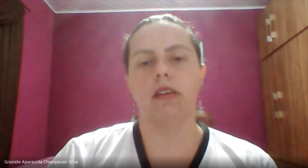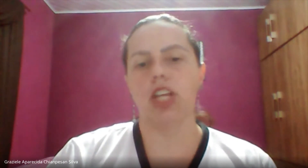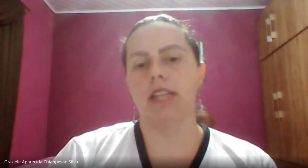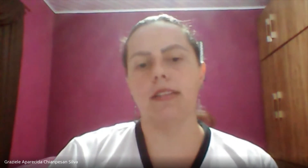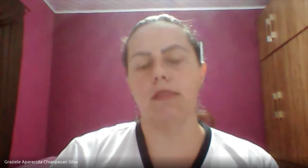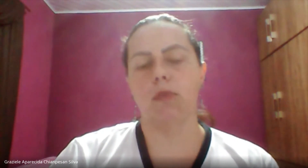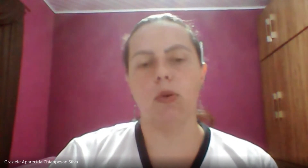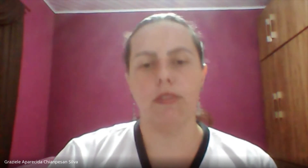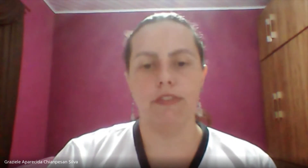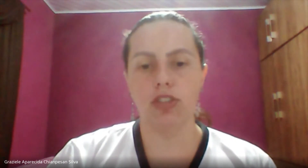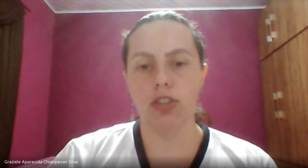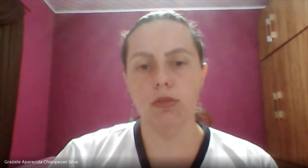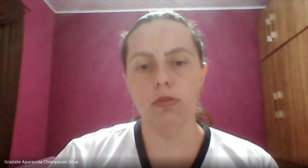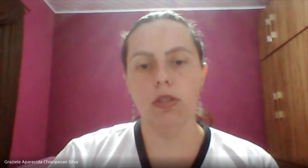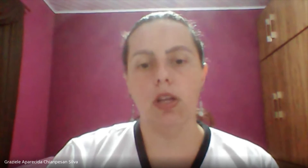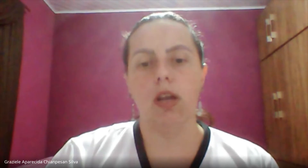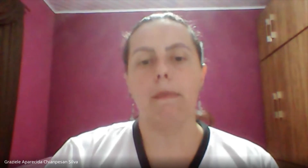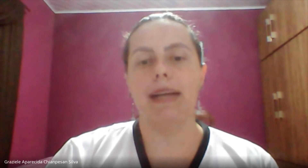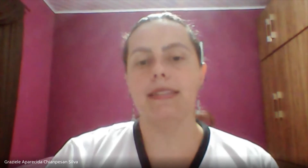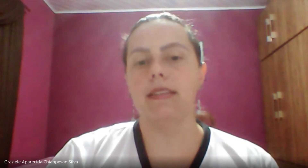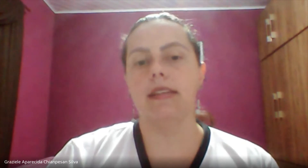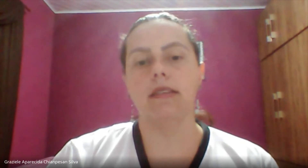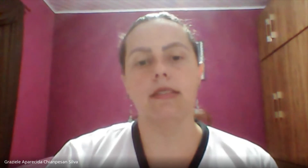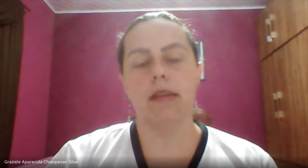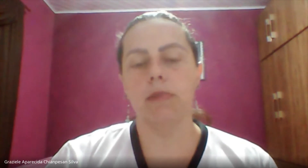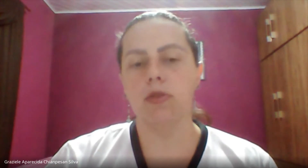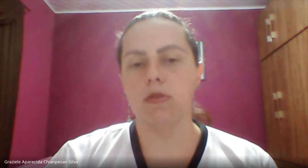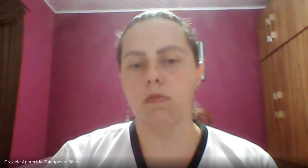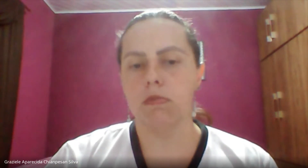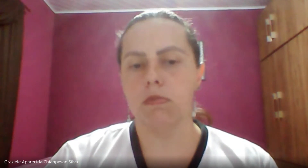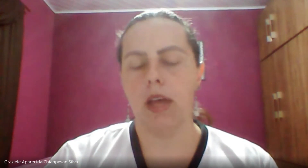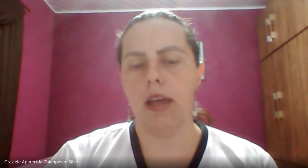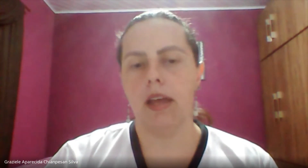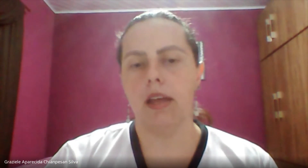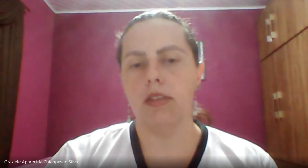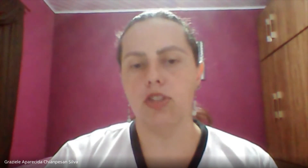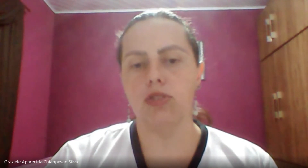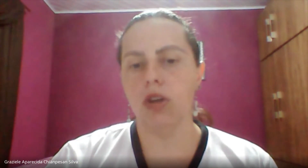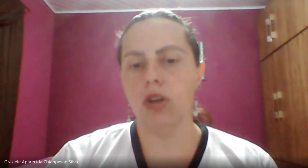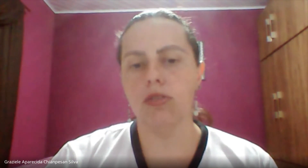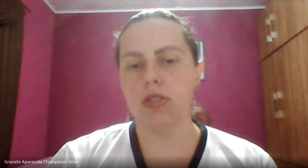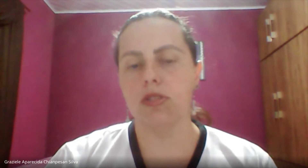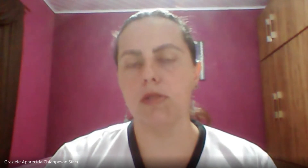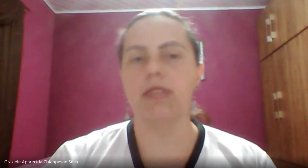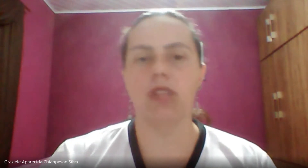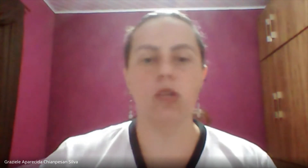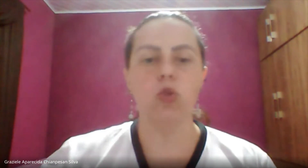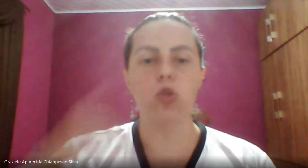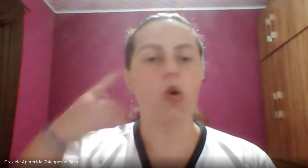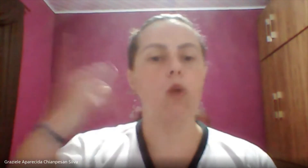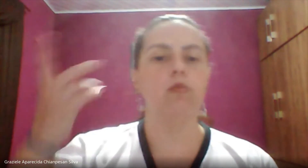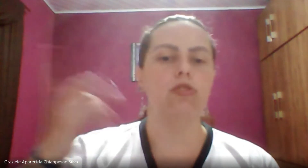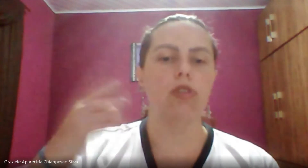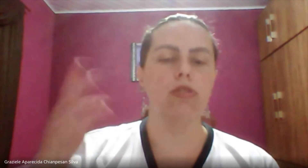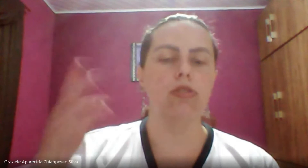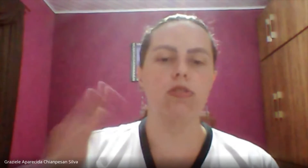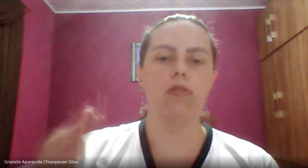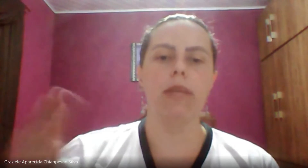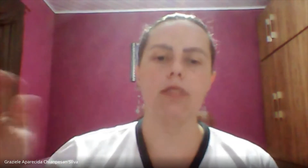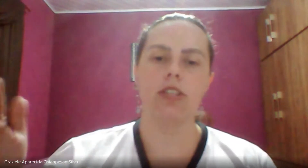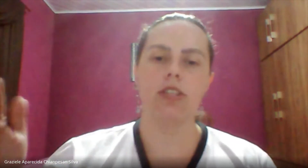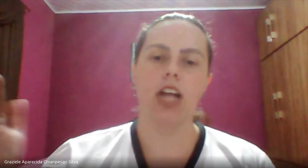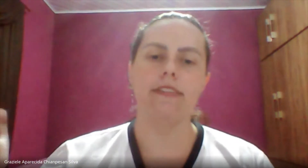assim, chega a ser um pouco infantil, mas que tem exemplos. De todos os instrumentos, tem o som de todos